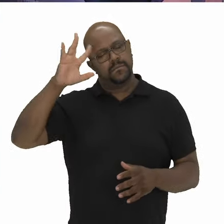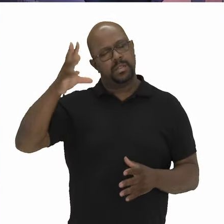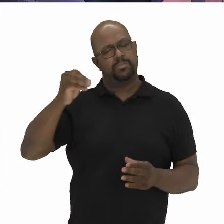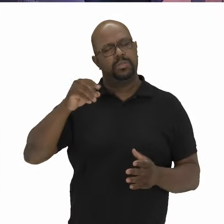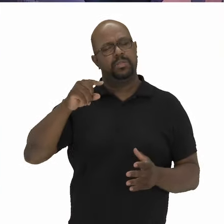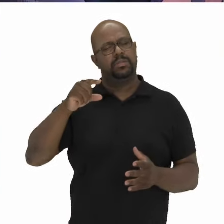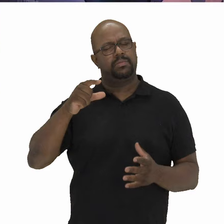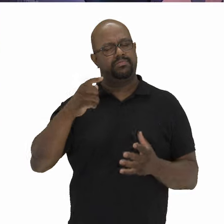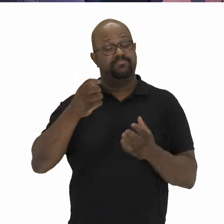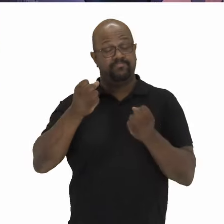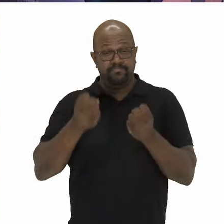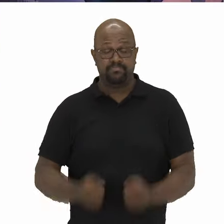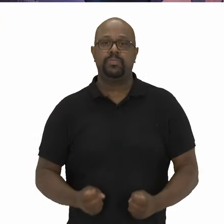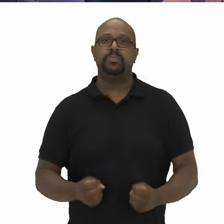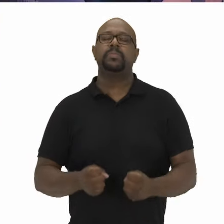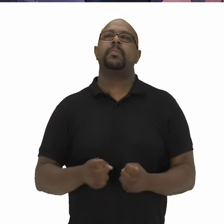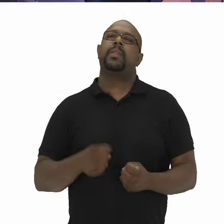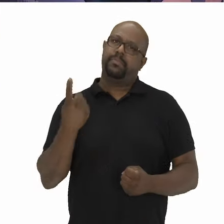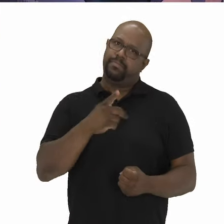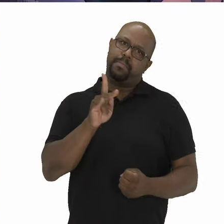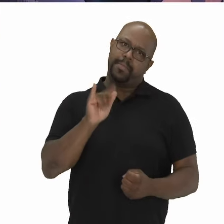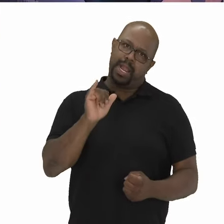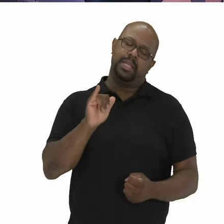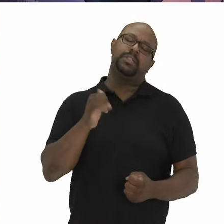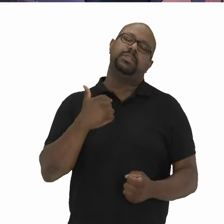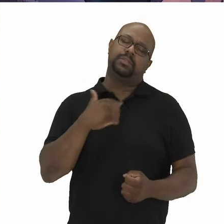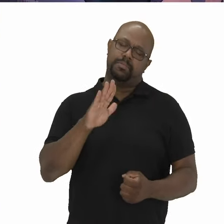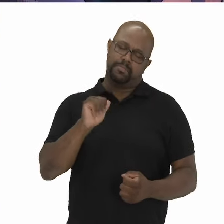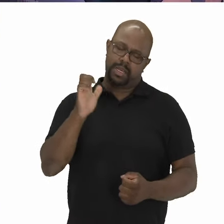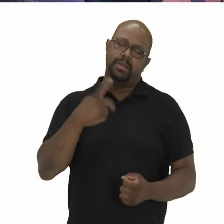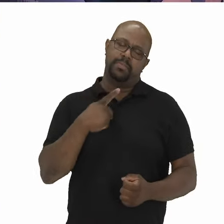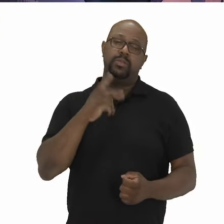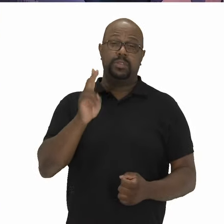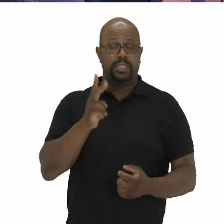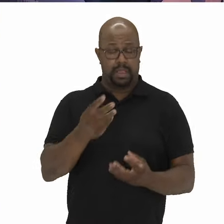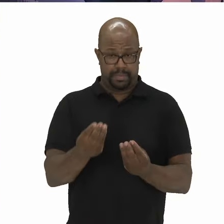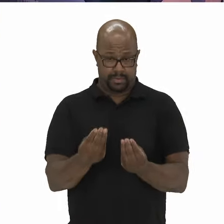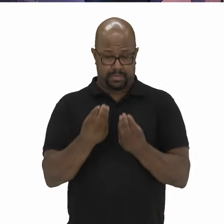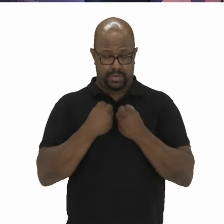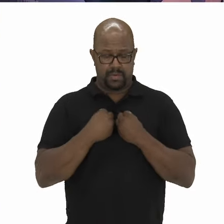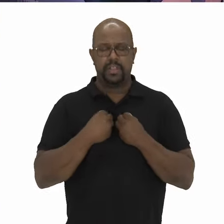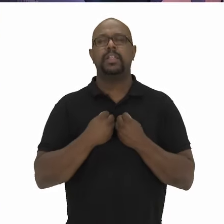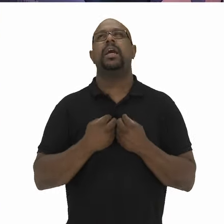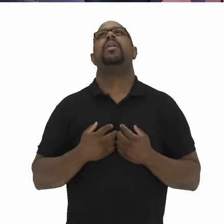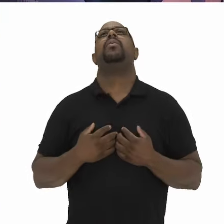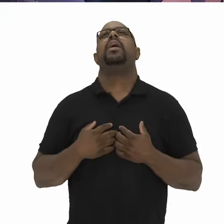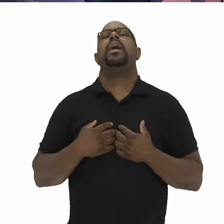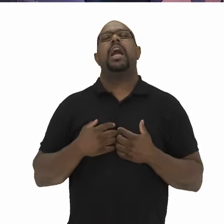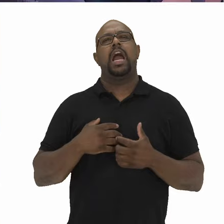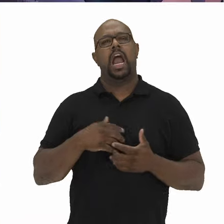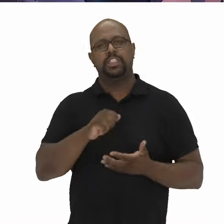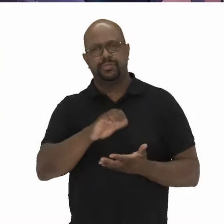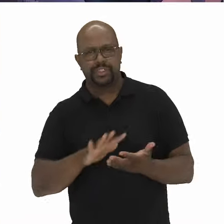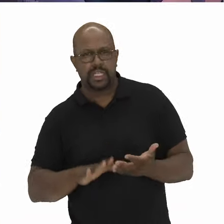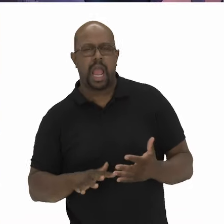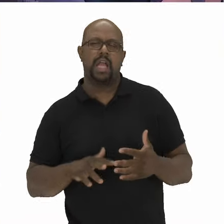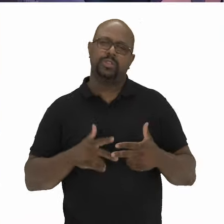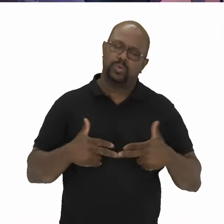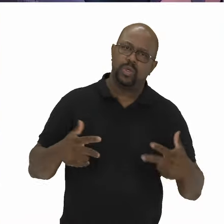pensamento de forma muito maçante né e os meus pais eles sempre me ofertaram eh